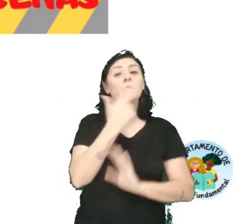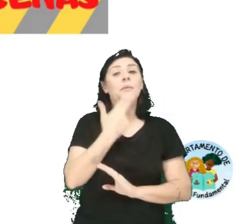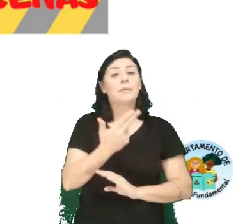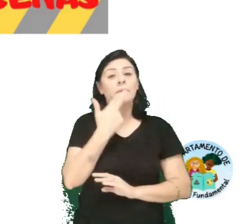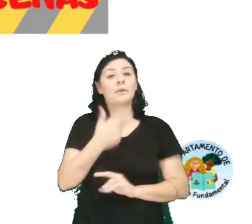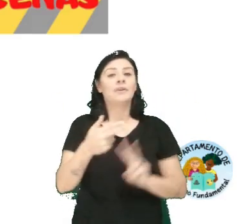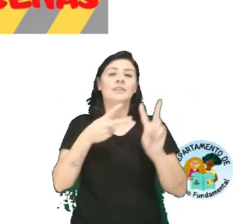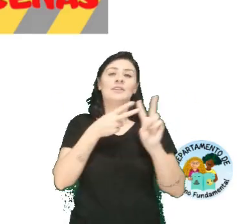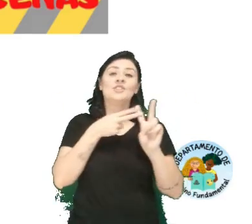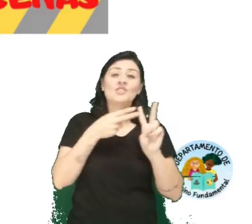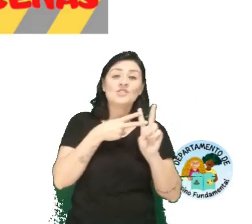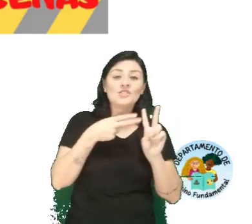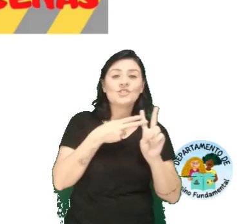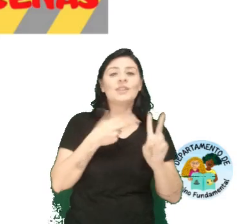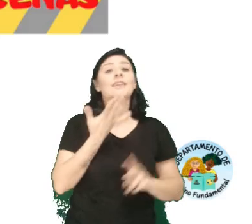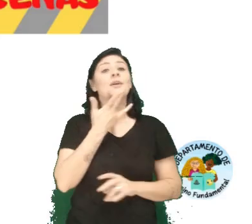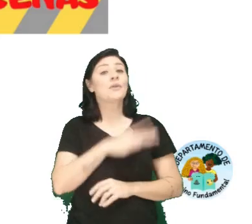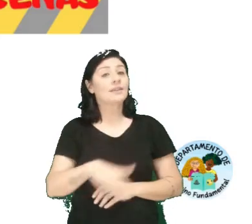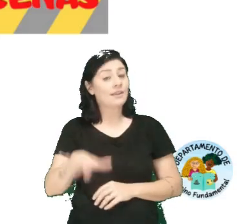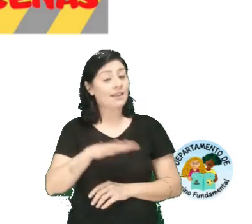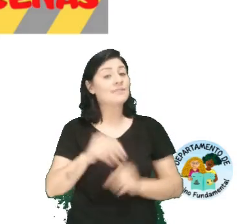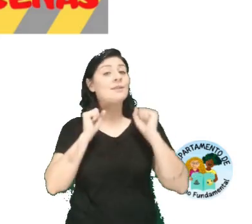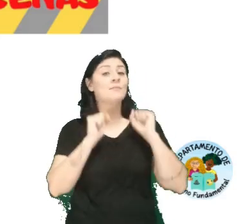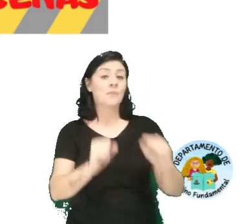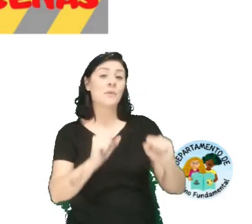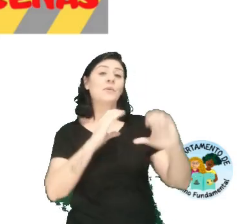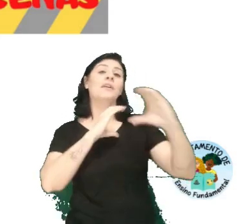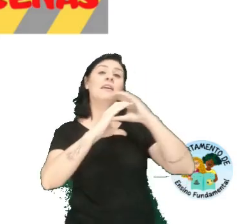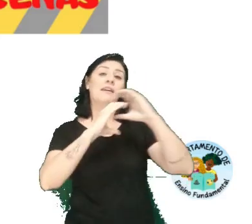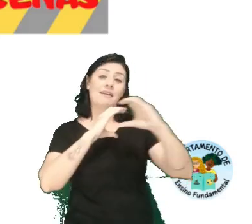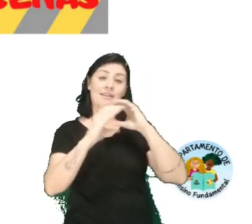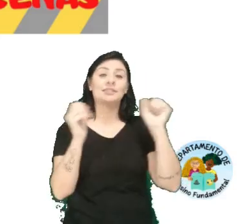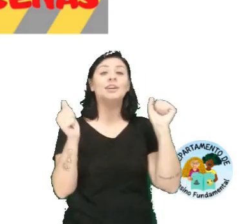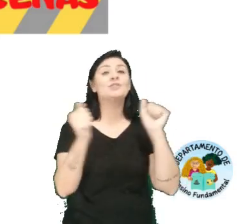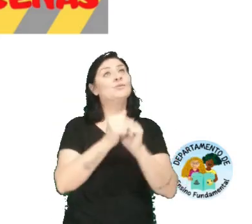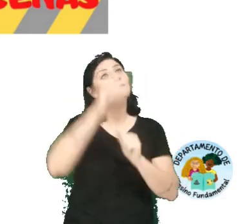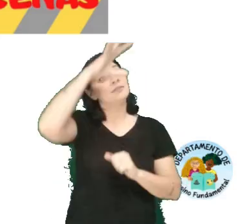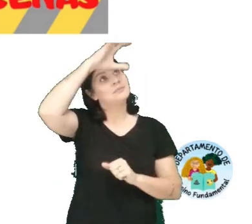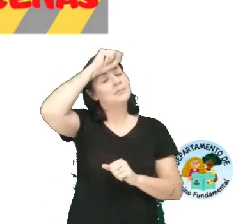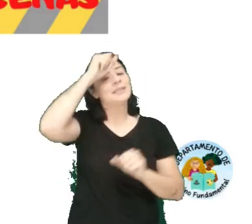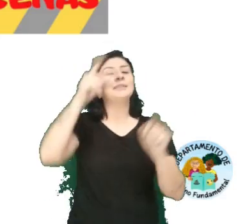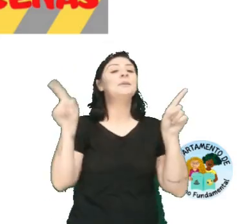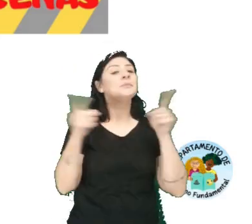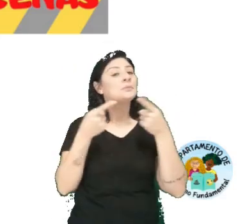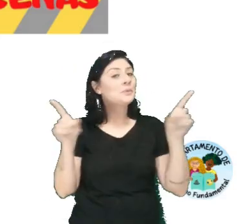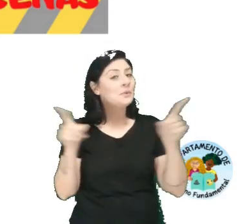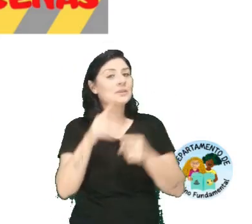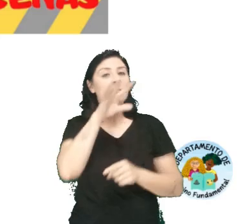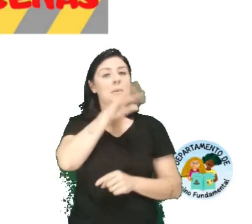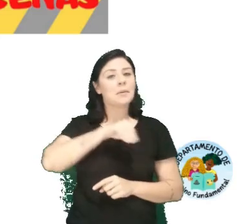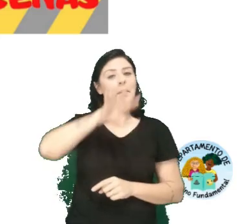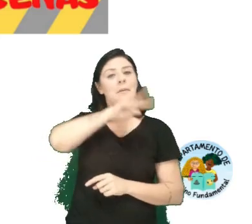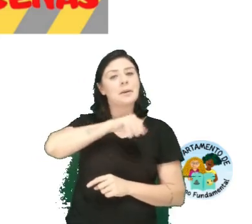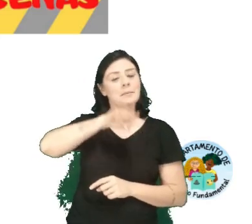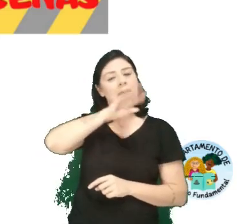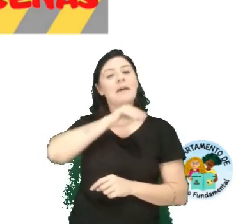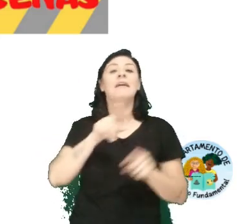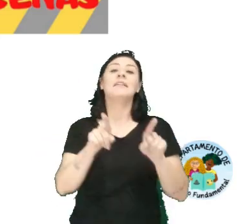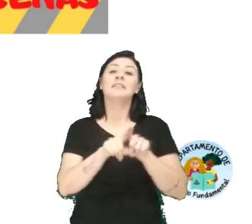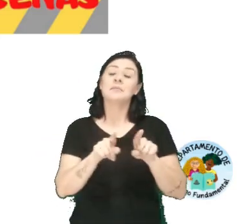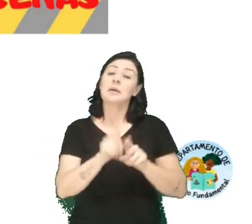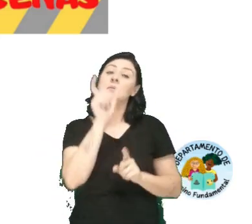indígena. Então, as crianças puderam cantar, né, junto, aprender a música e ampliar o seu